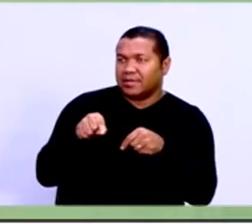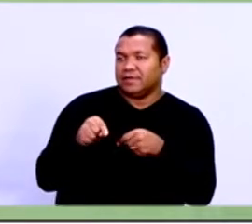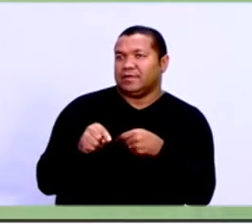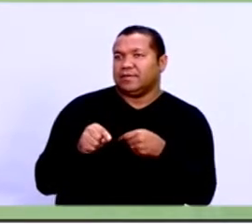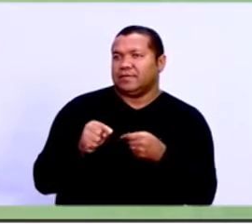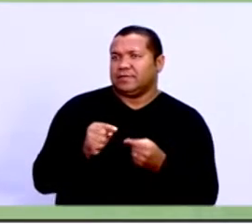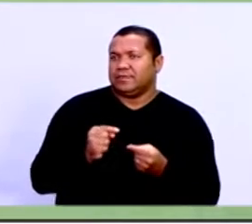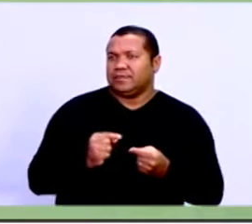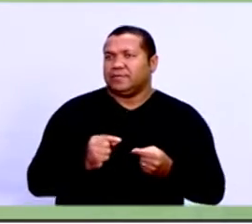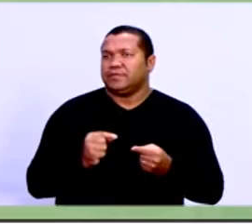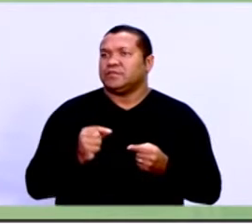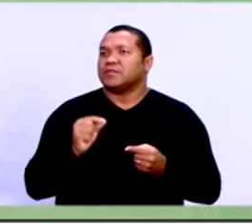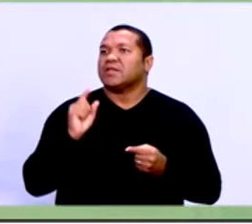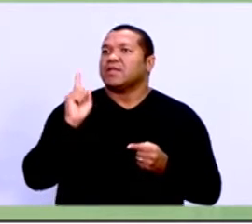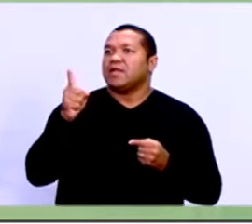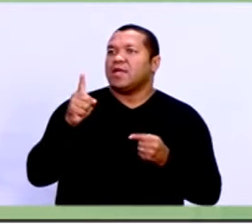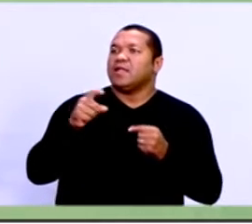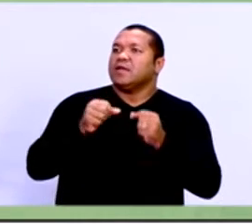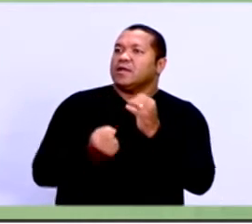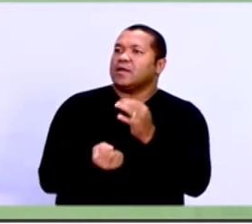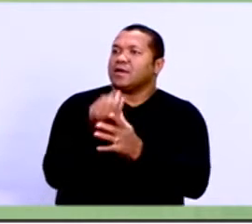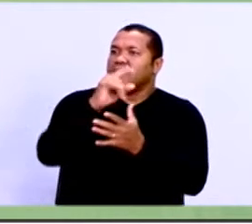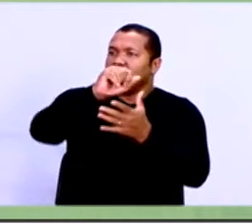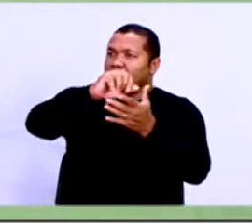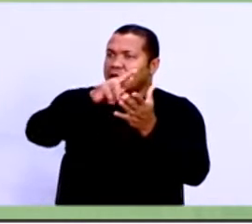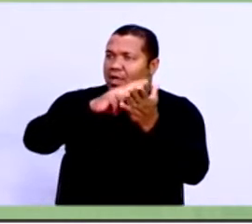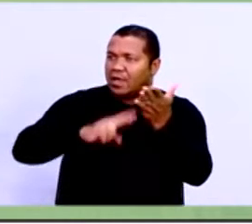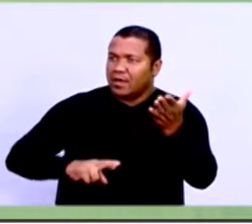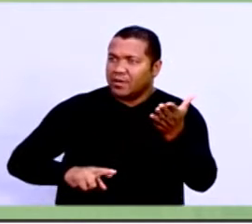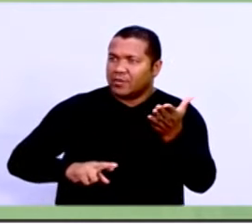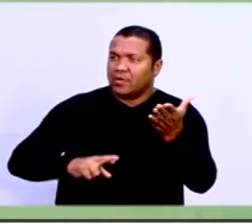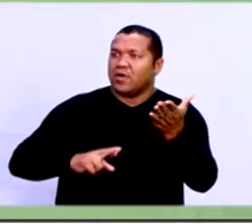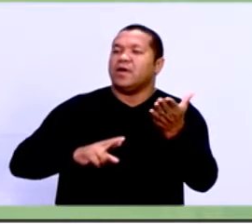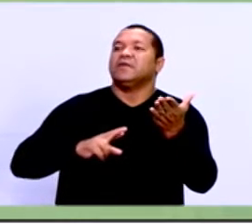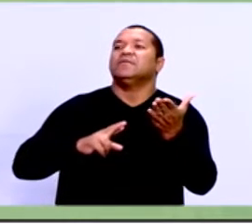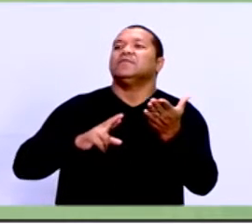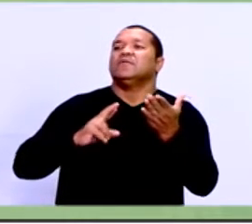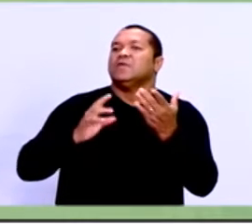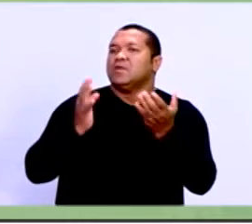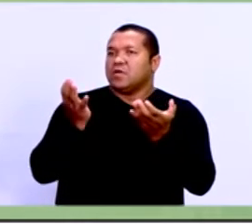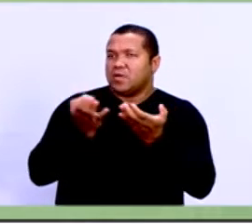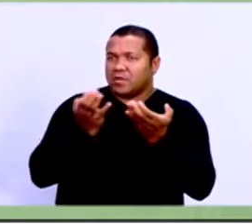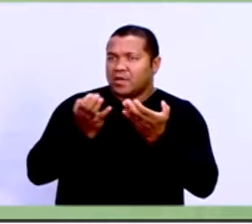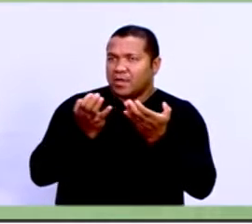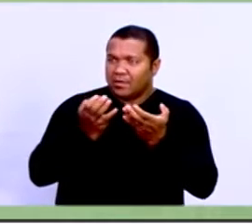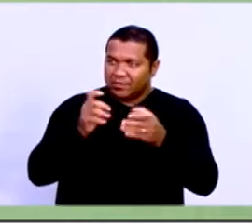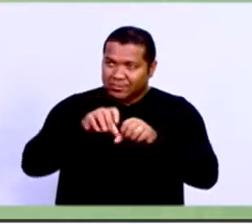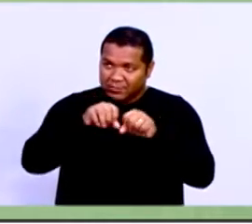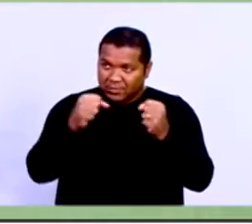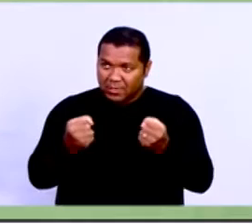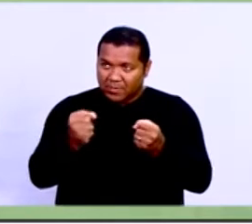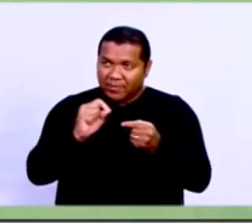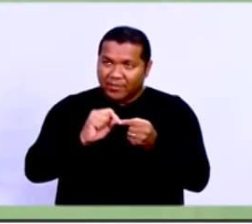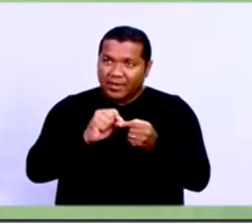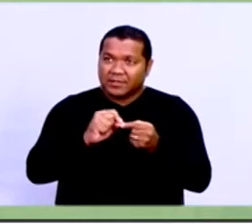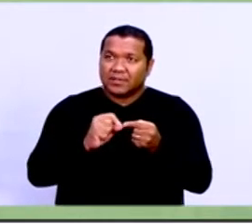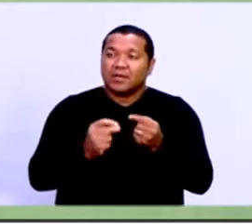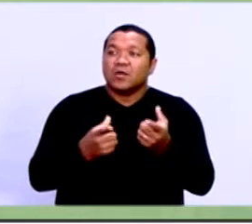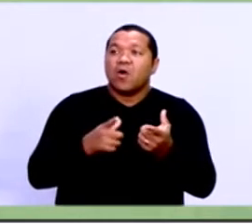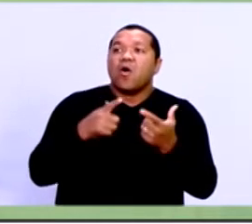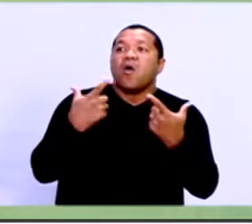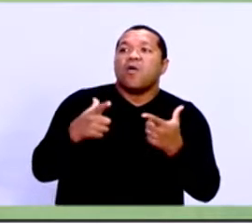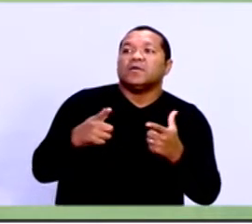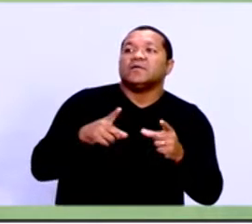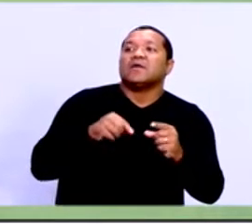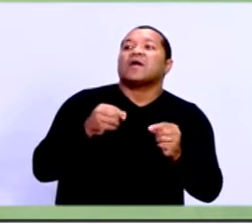sistema faça que ele emita relatórios gerenciais eu quero que o sistema faça que cada pedido tenha um